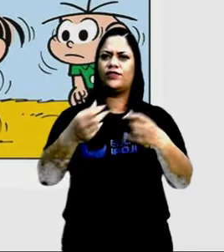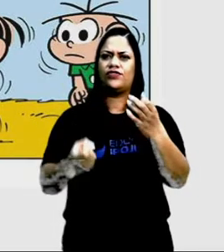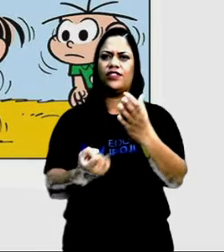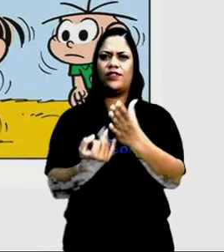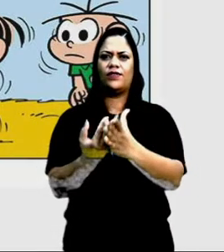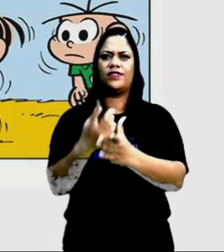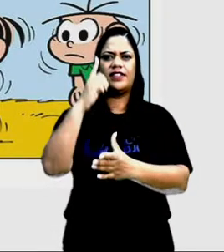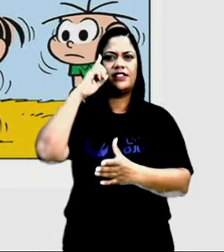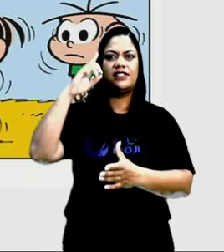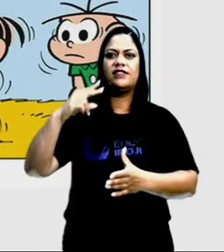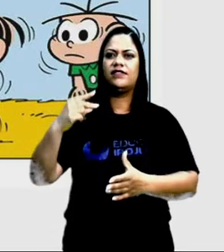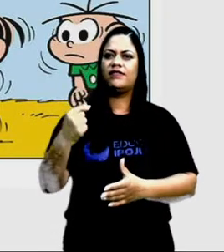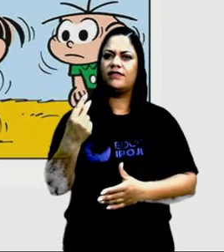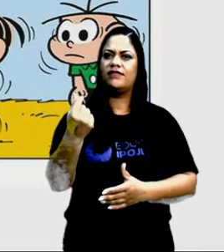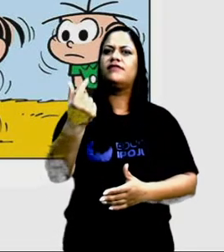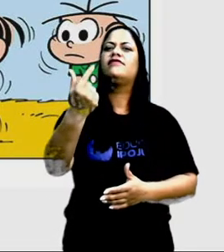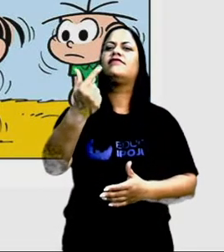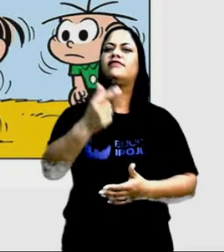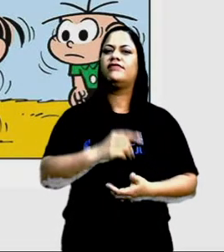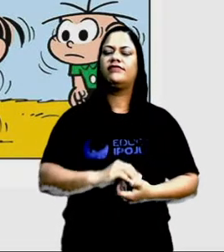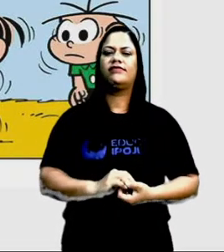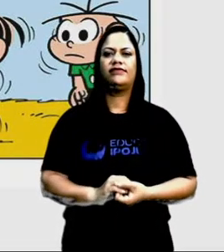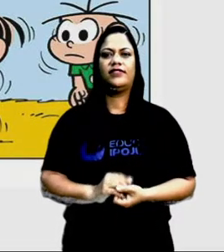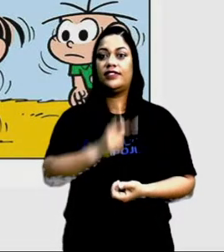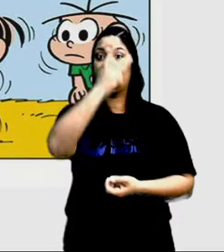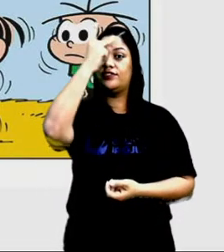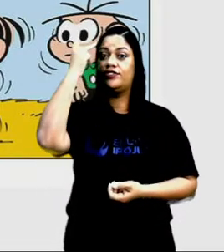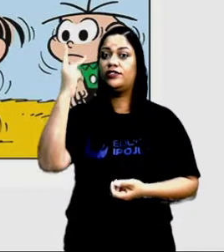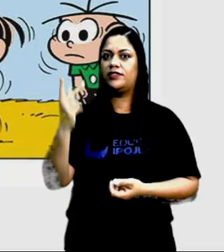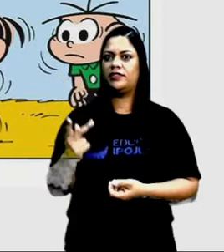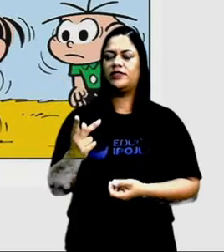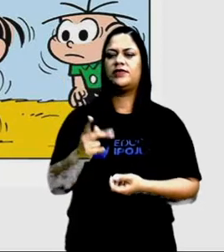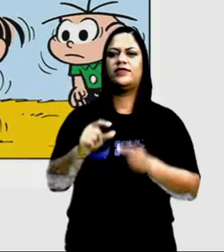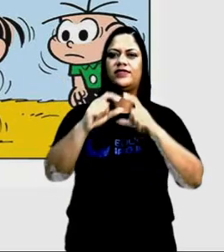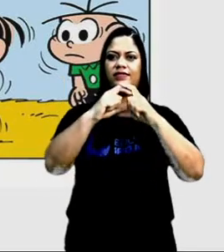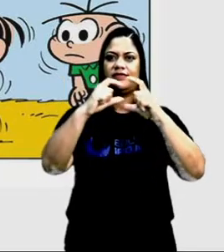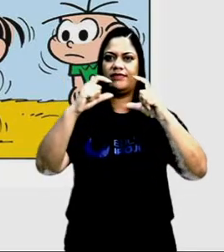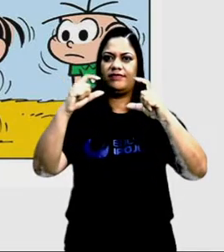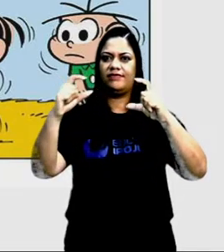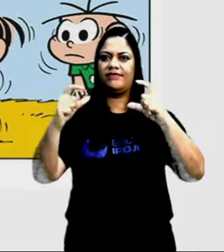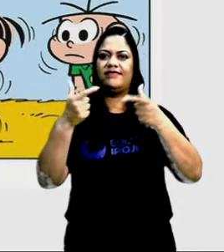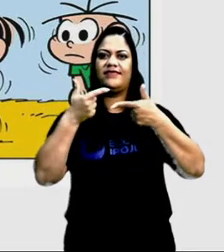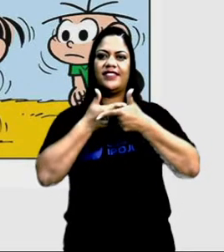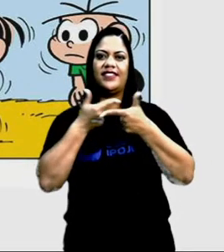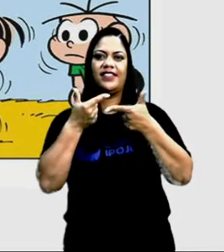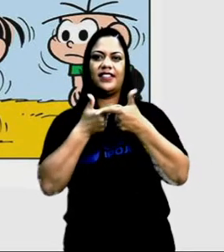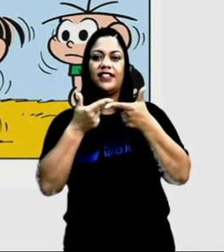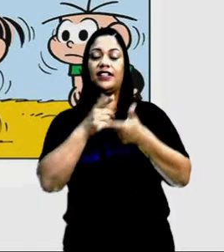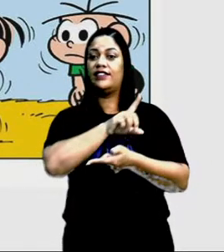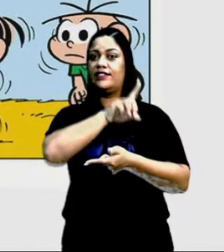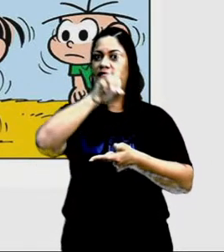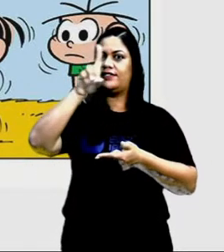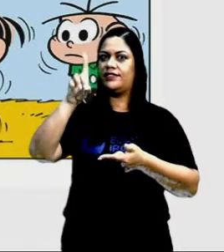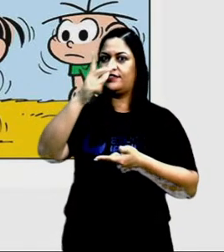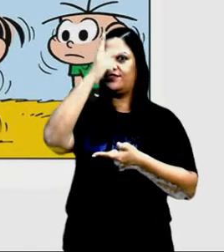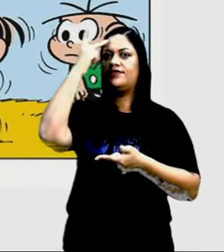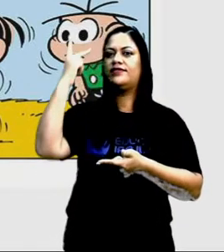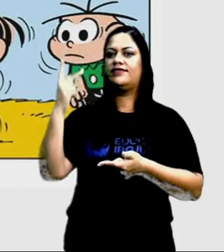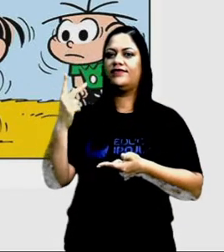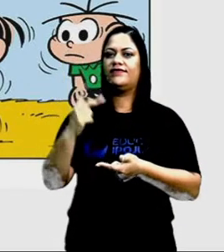a realidade social do momento. Geralmente as pessoas tiram a graça, né, do cotidiano, do dia a dia das